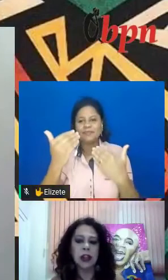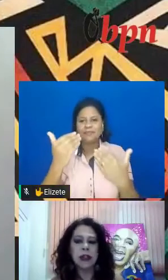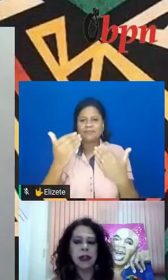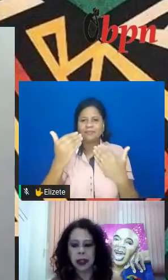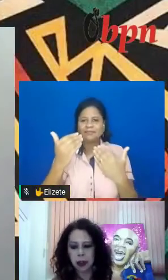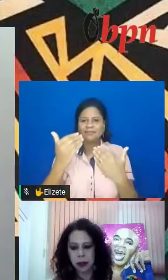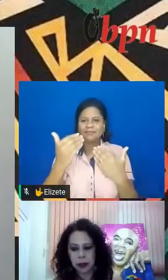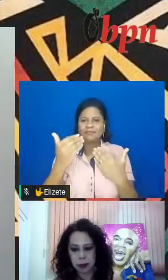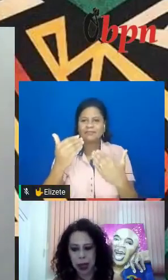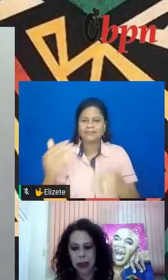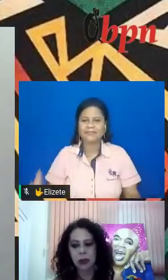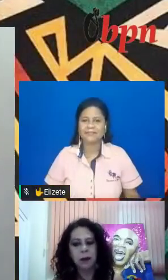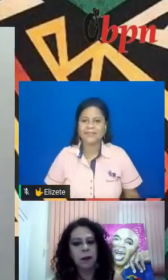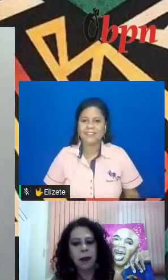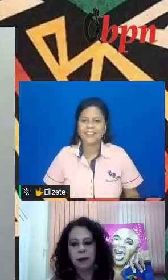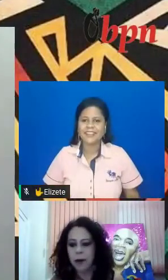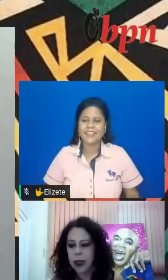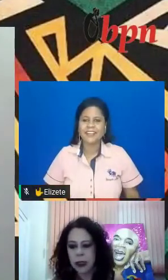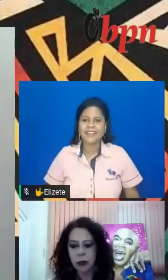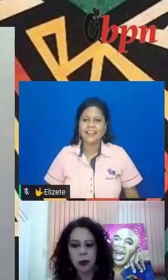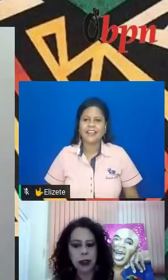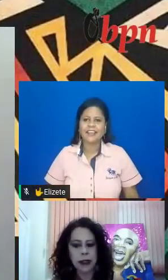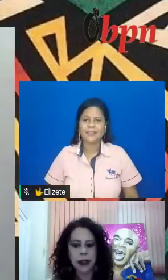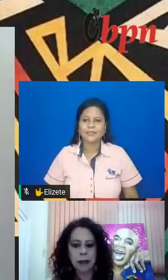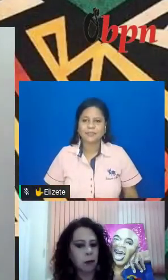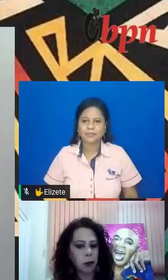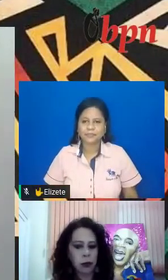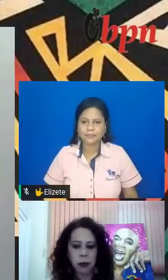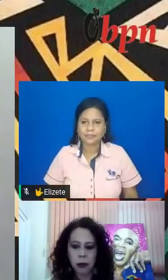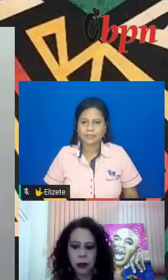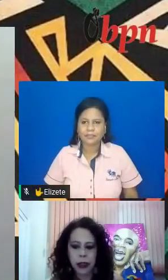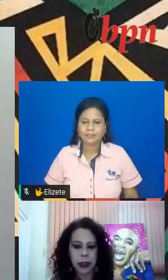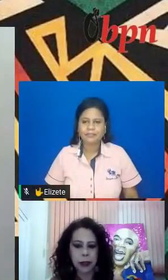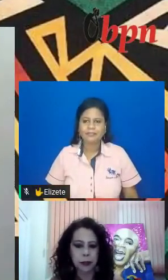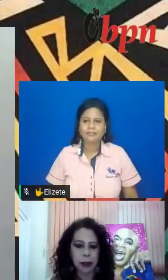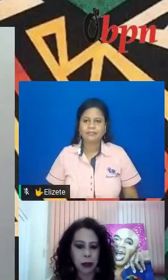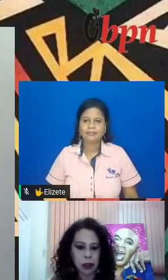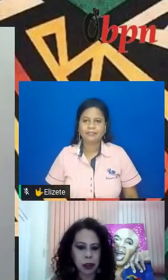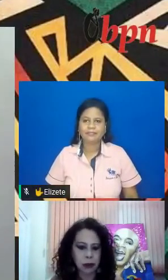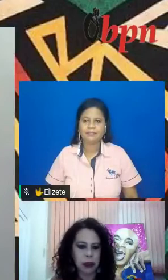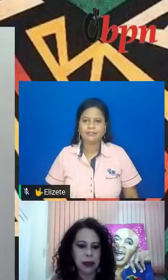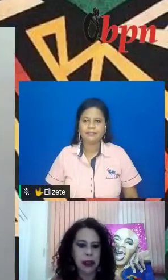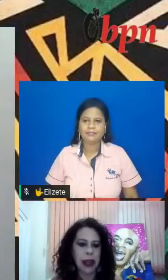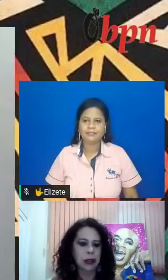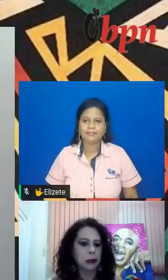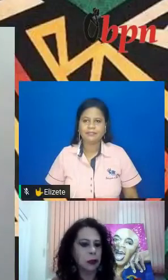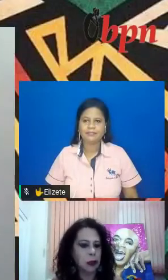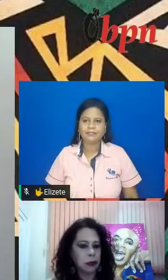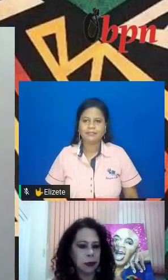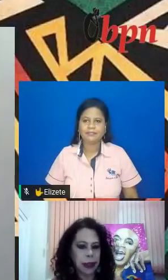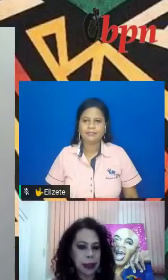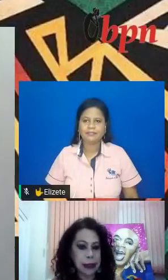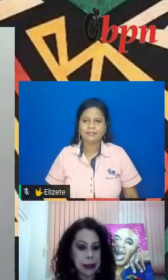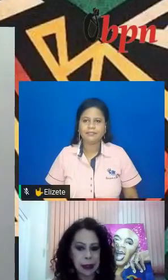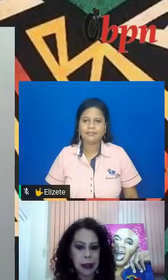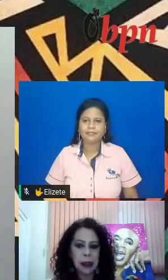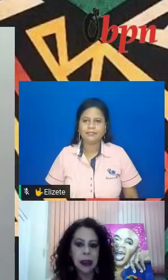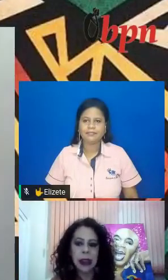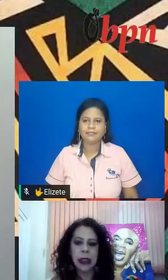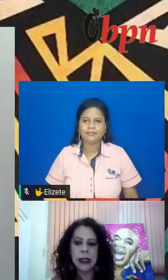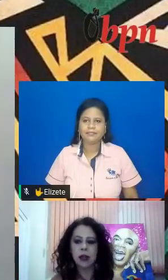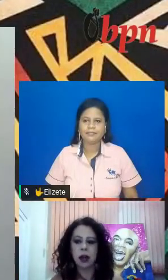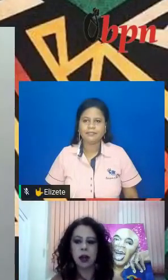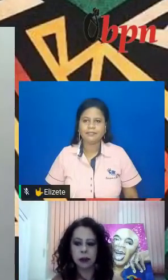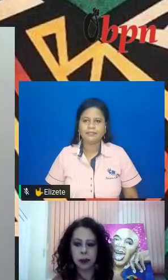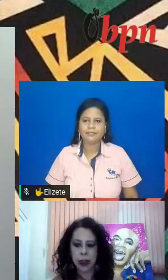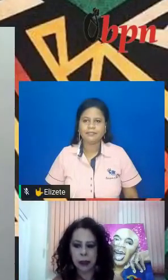Que a gente não esteja num espaço físico, porque seria muito importante aqui para Curitiba, uma cidade muito embranquecida,